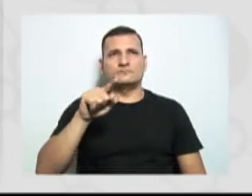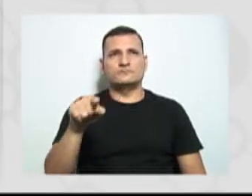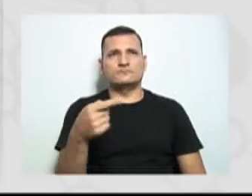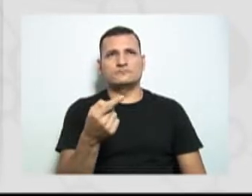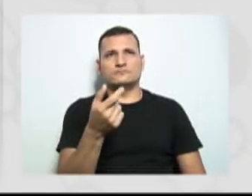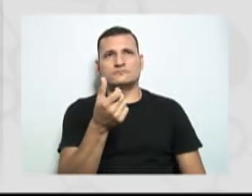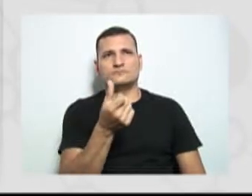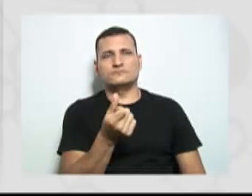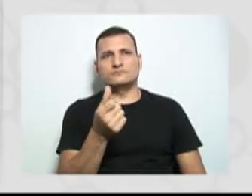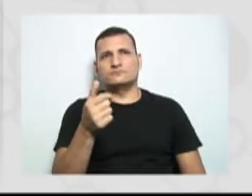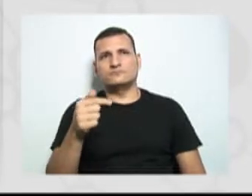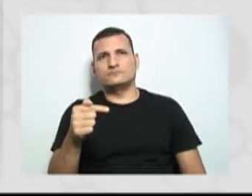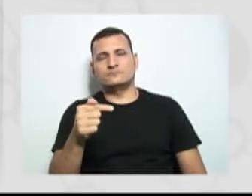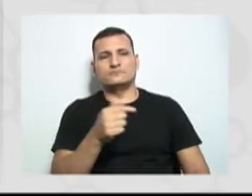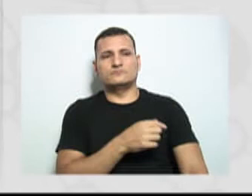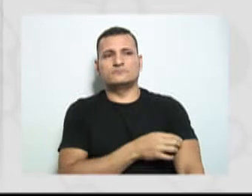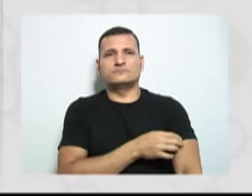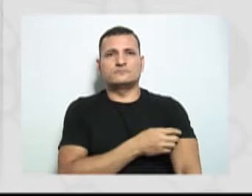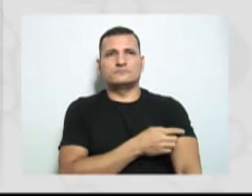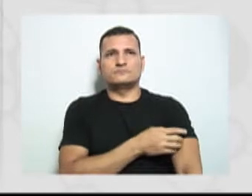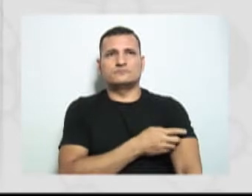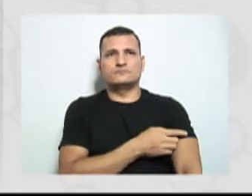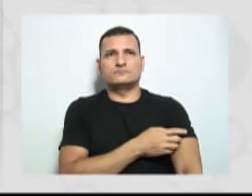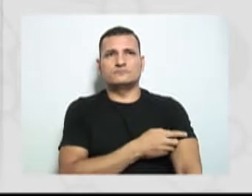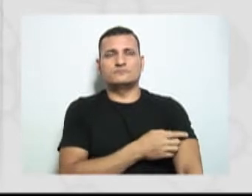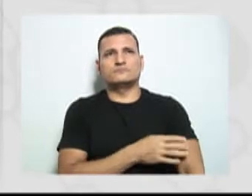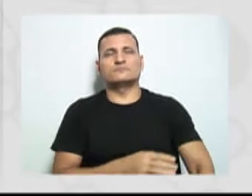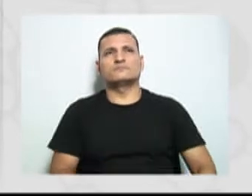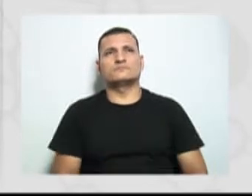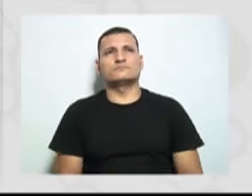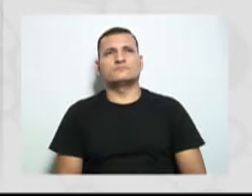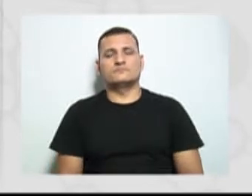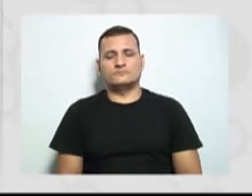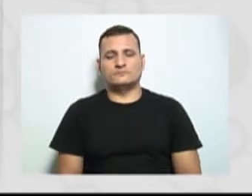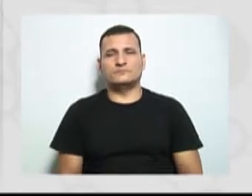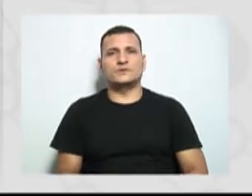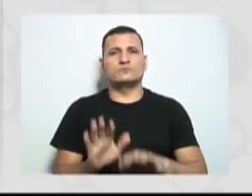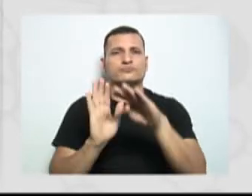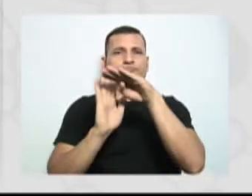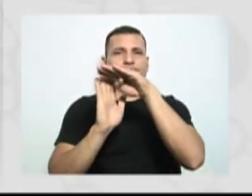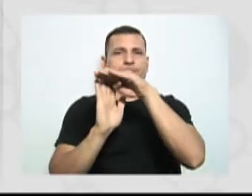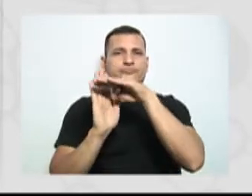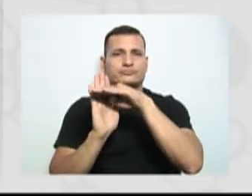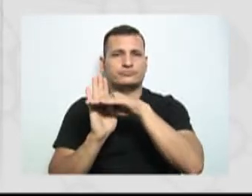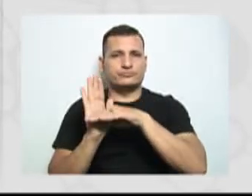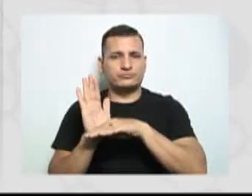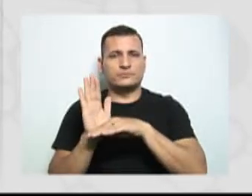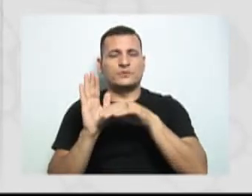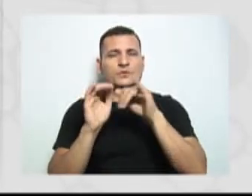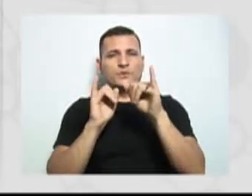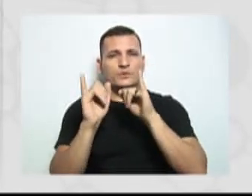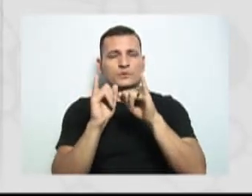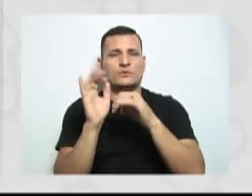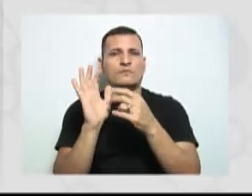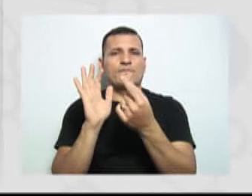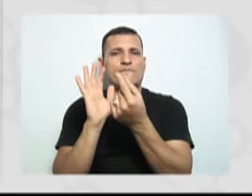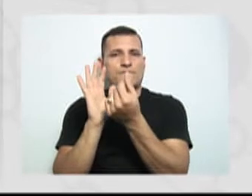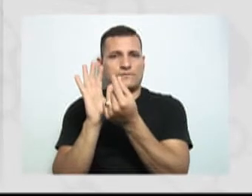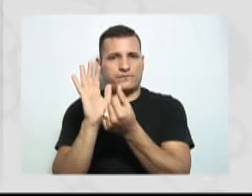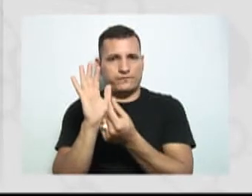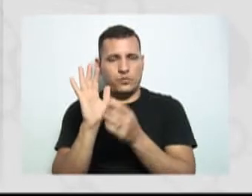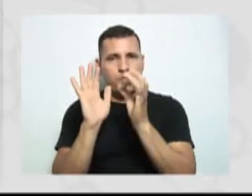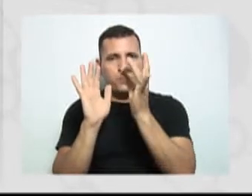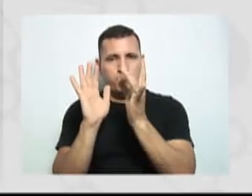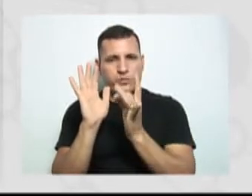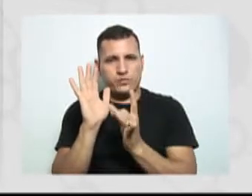e 67, certo? Nós temos aqui as informações, nós temos os preços dos ingredientes e o